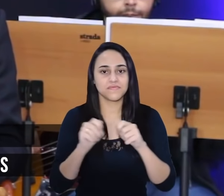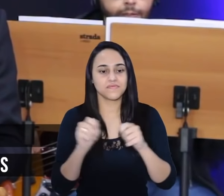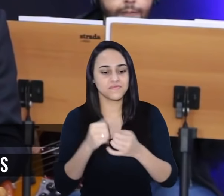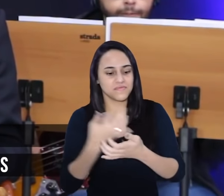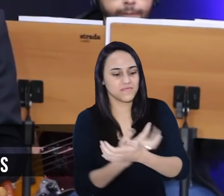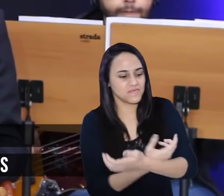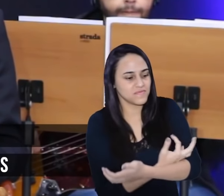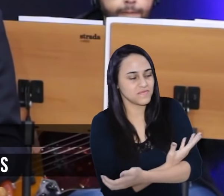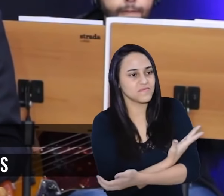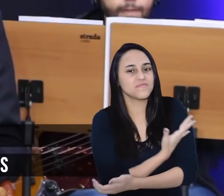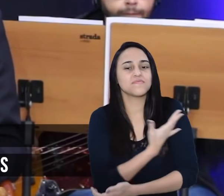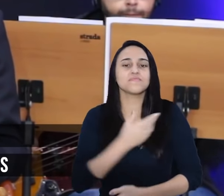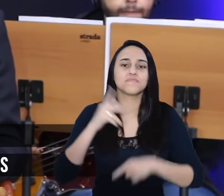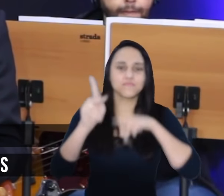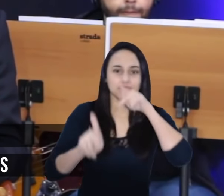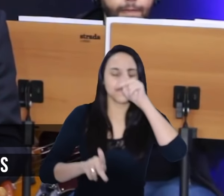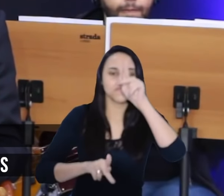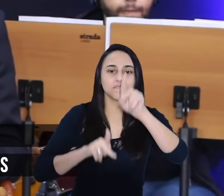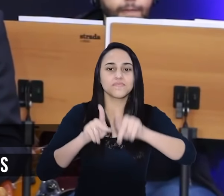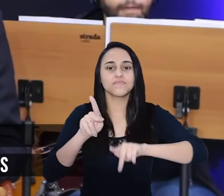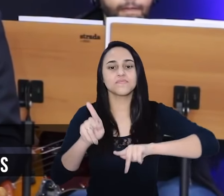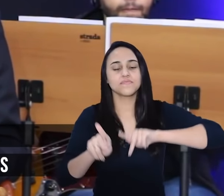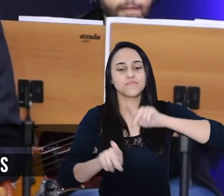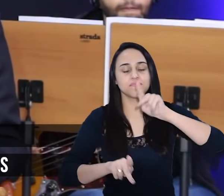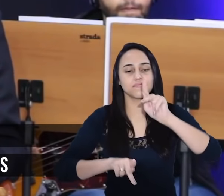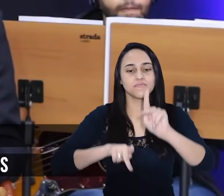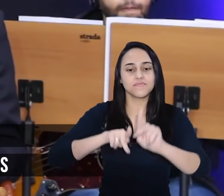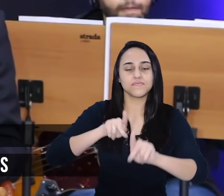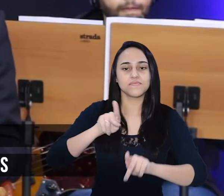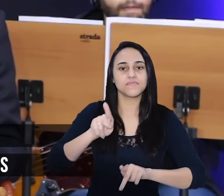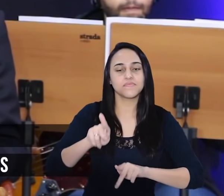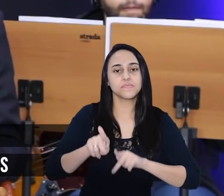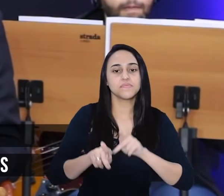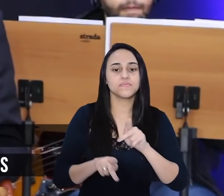faz a chama arder neste povo,